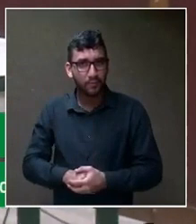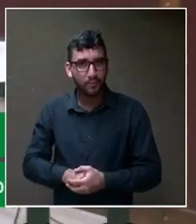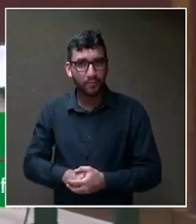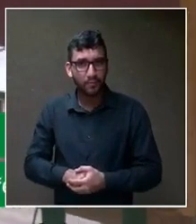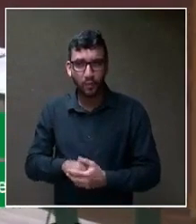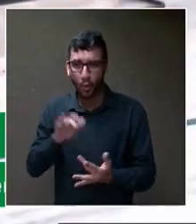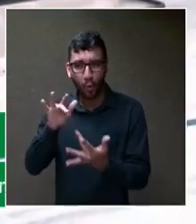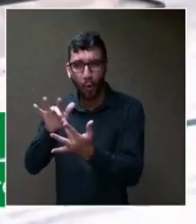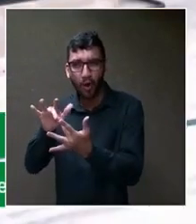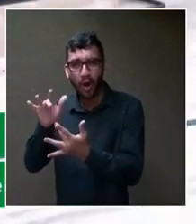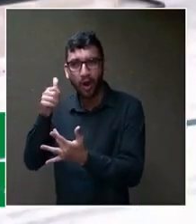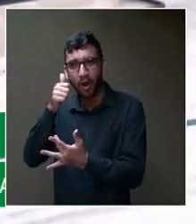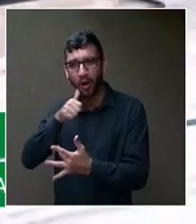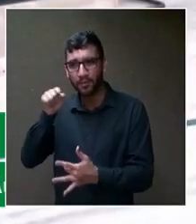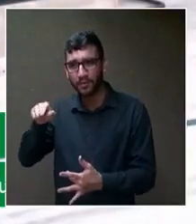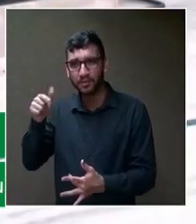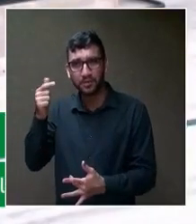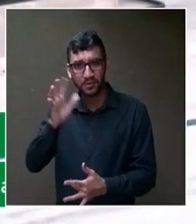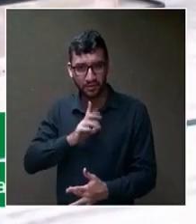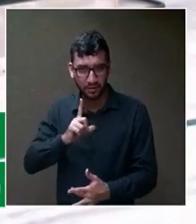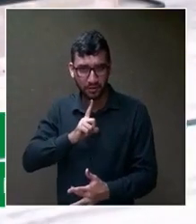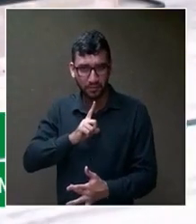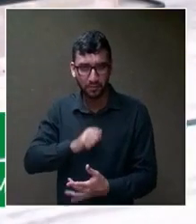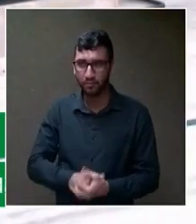tinha contato com a Emily? Não sei dizer.